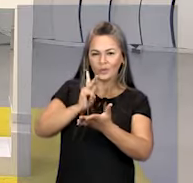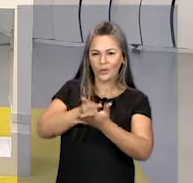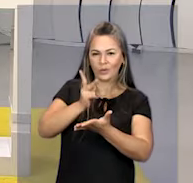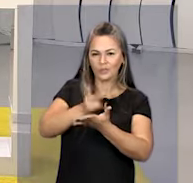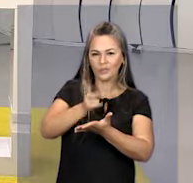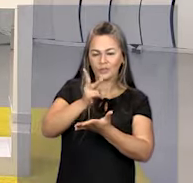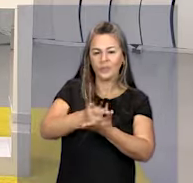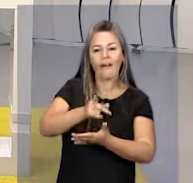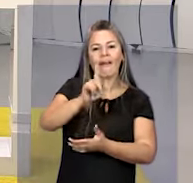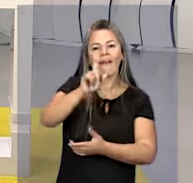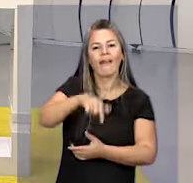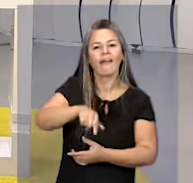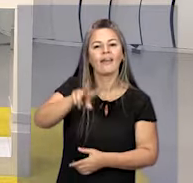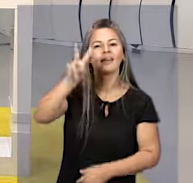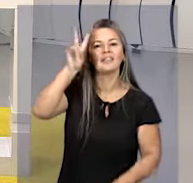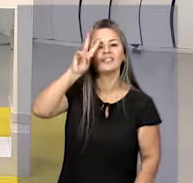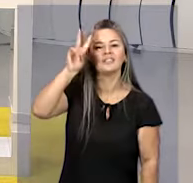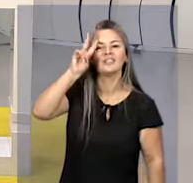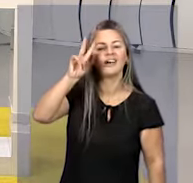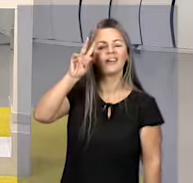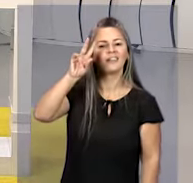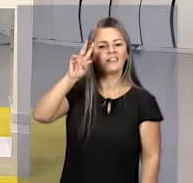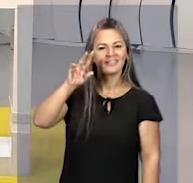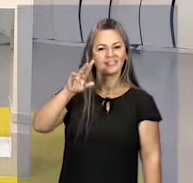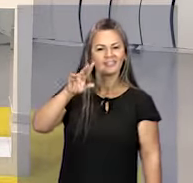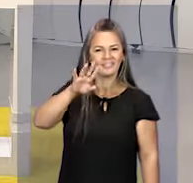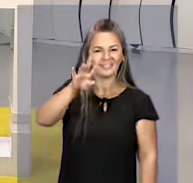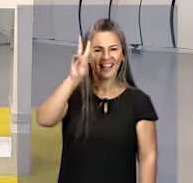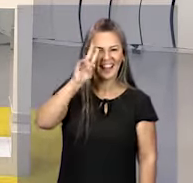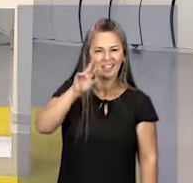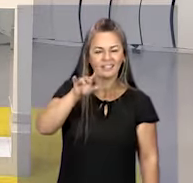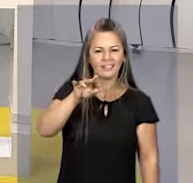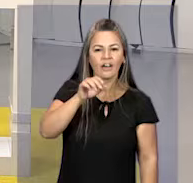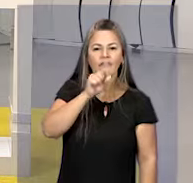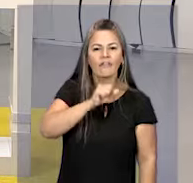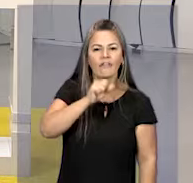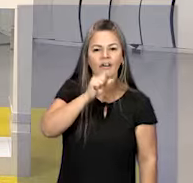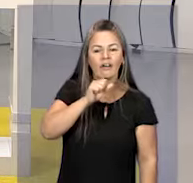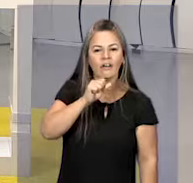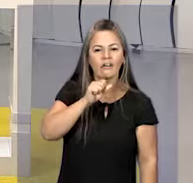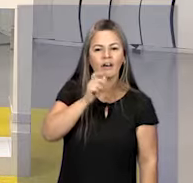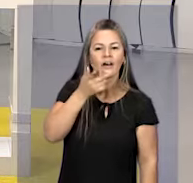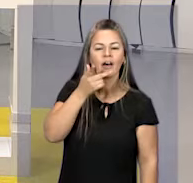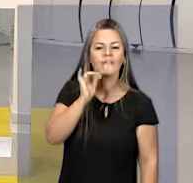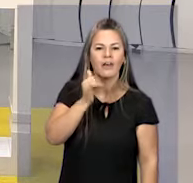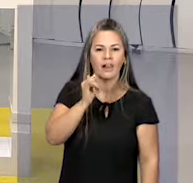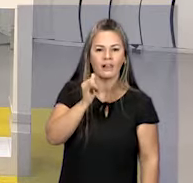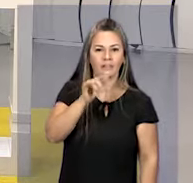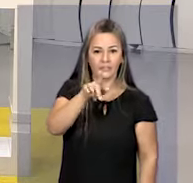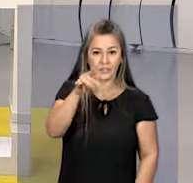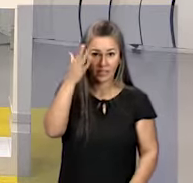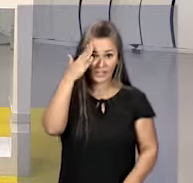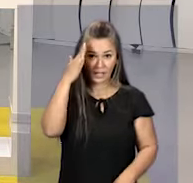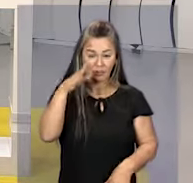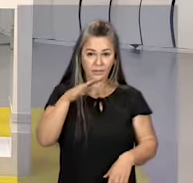ouvir histórias. Sabe aquela história que a vovó conta? Você sabe a história, por exemplo, do Saci